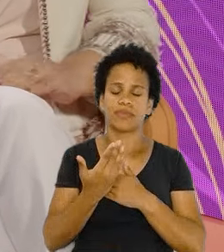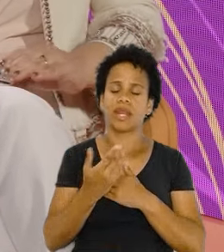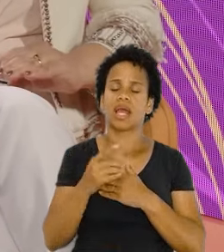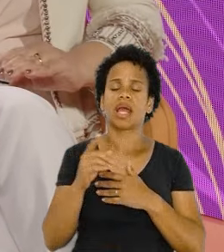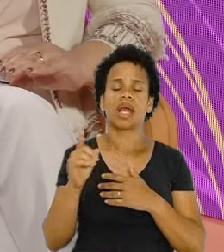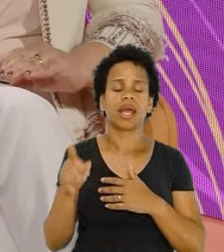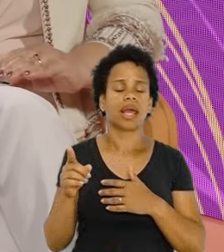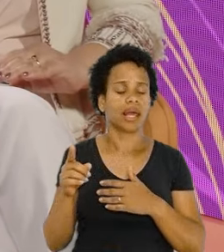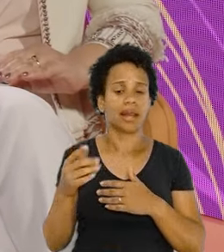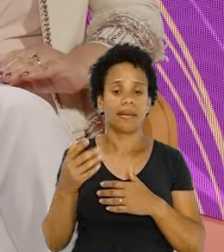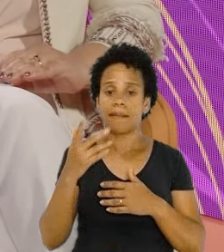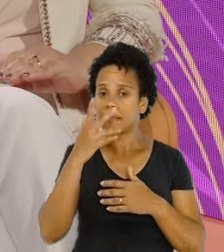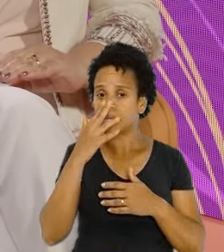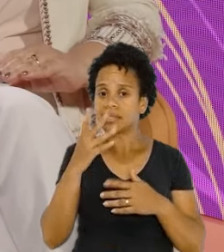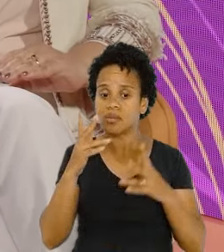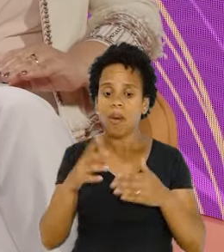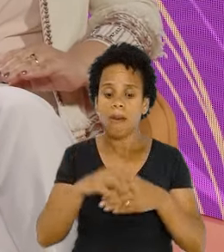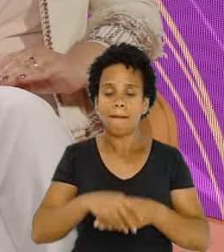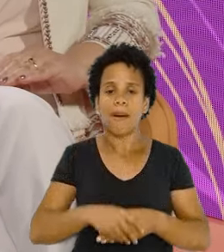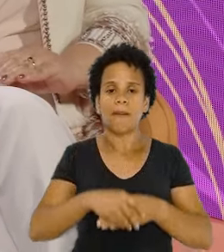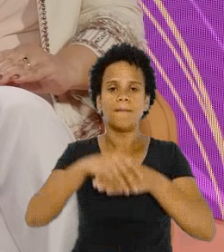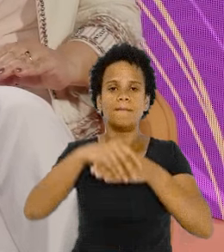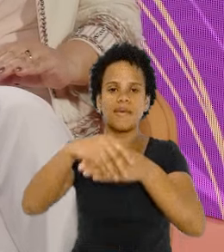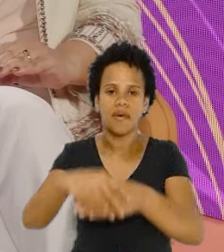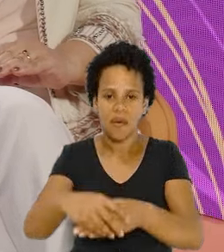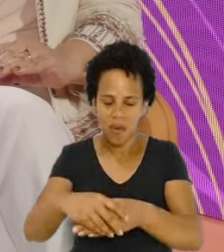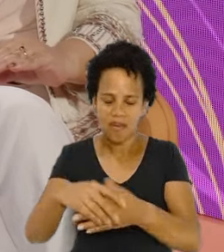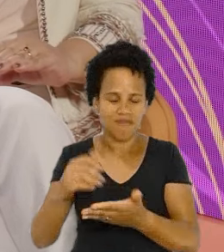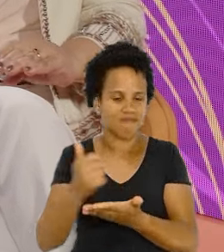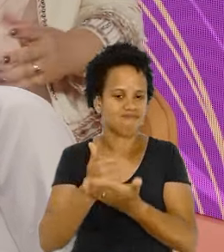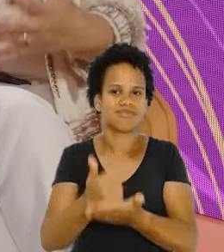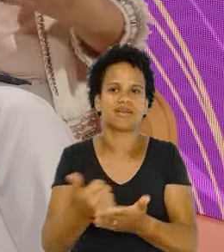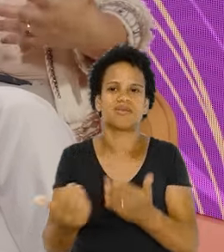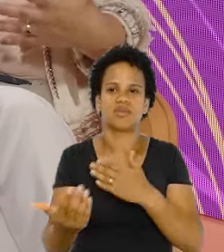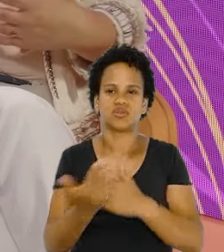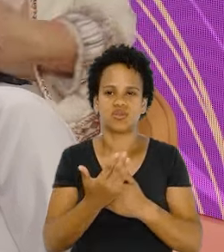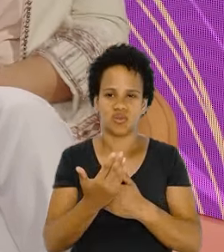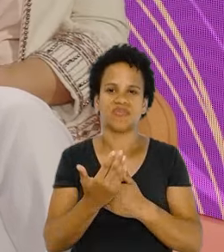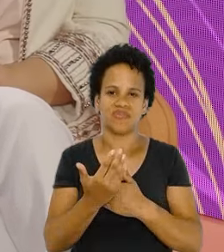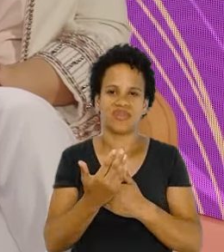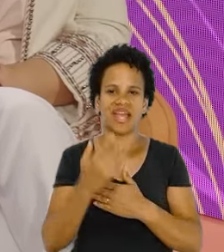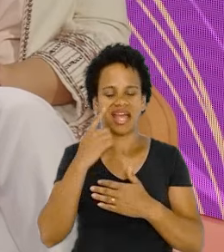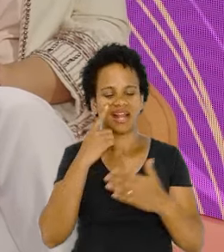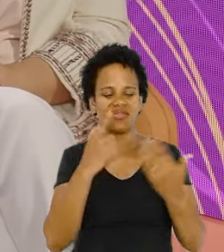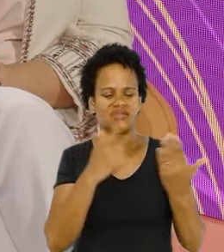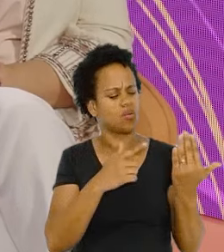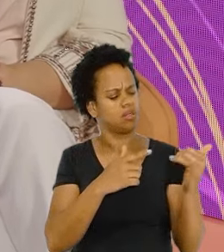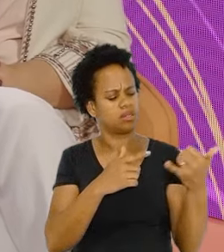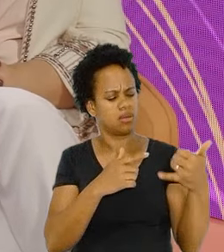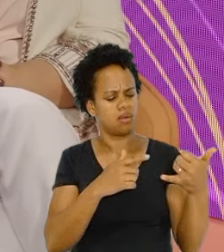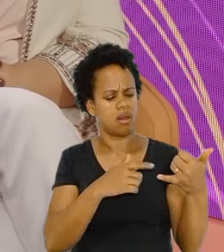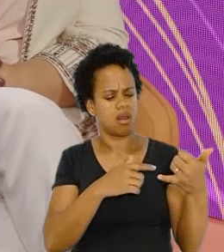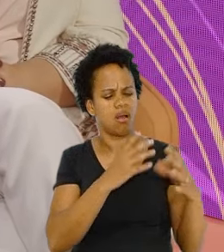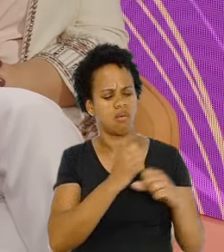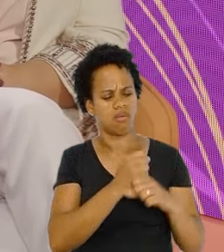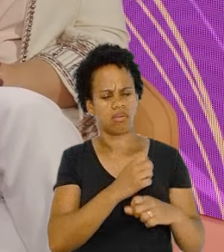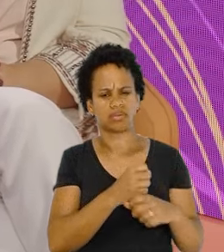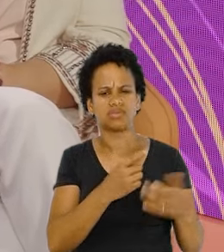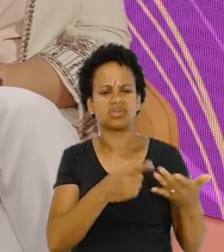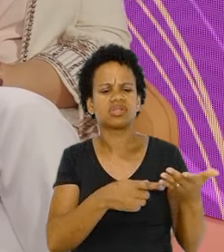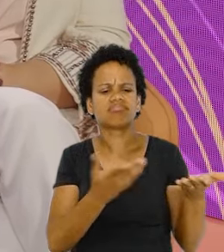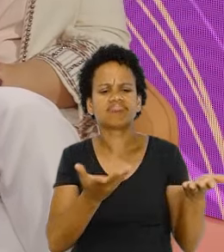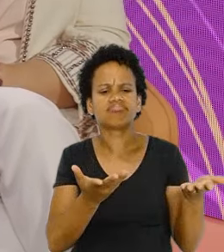praticamente me pegou pela mão assim ele viu a minha conta de de celular quando nós fomos fazer a planilha eu falei o dinheiro não aparece